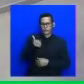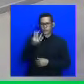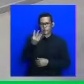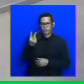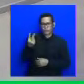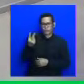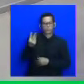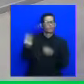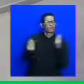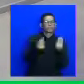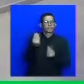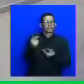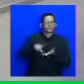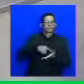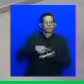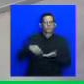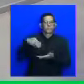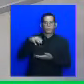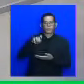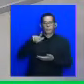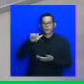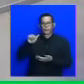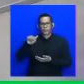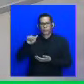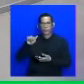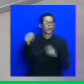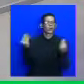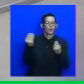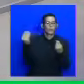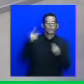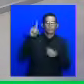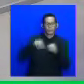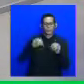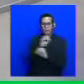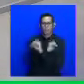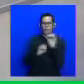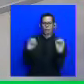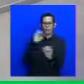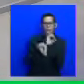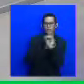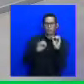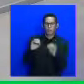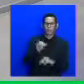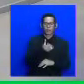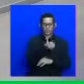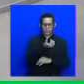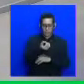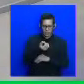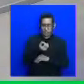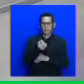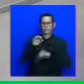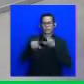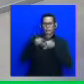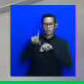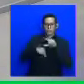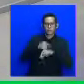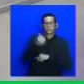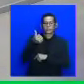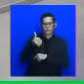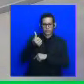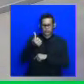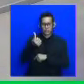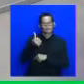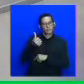2.642. E como é que funciona a Mega Sena? Universo de 60 bolas, numeradas de 0 a 60. Vamos sortear 6